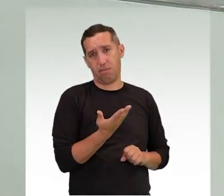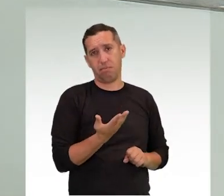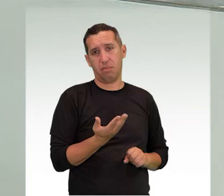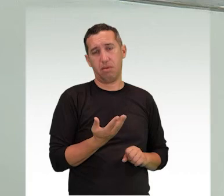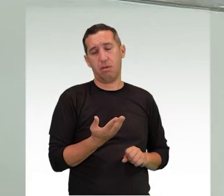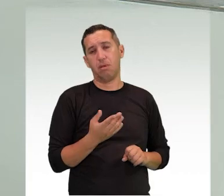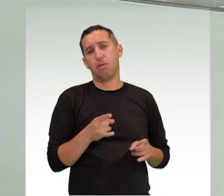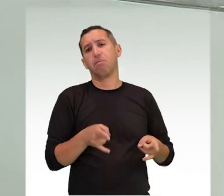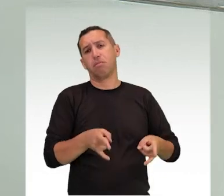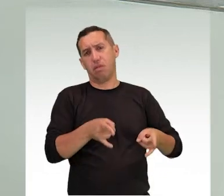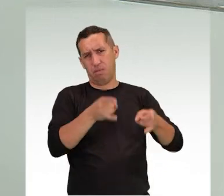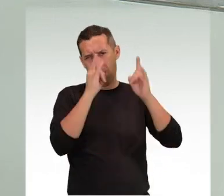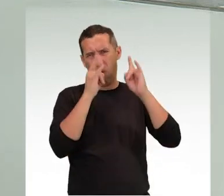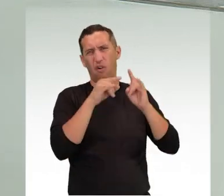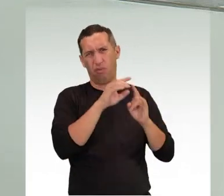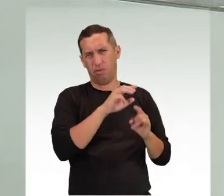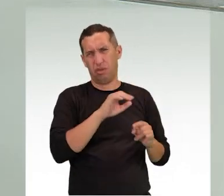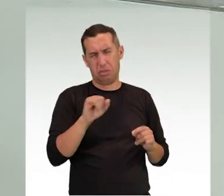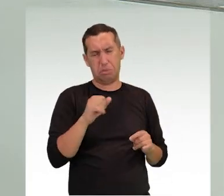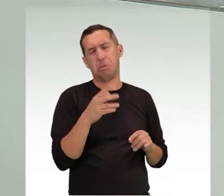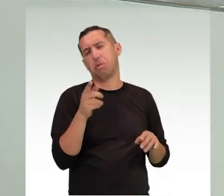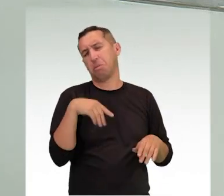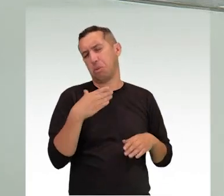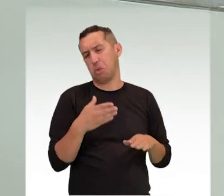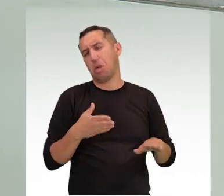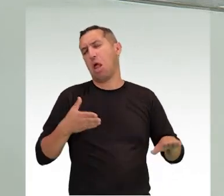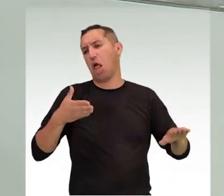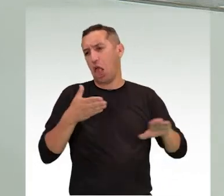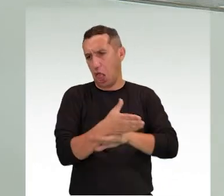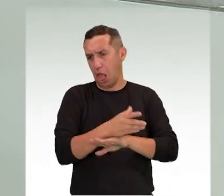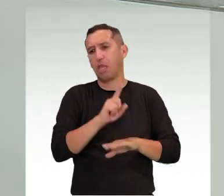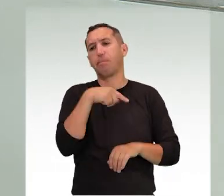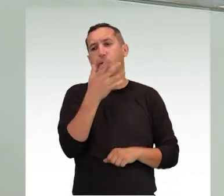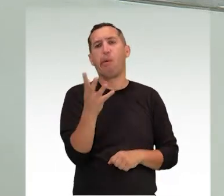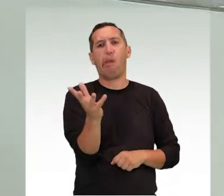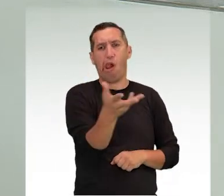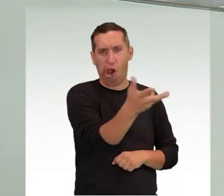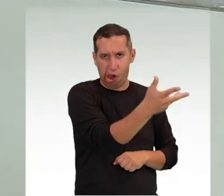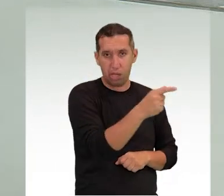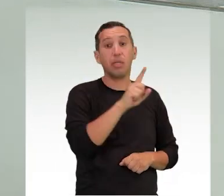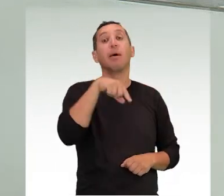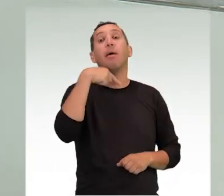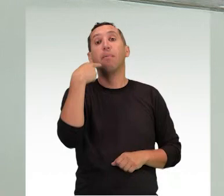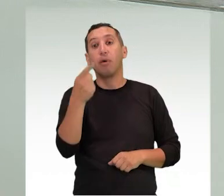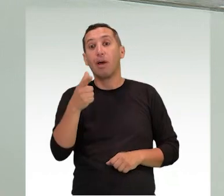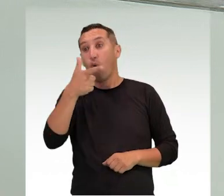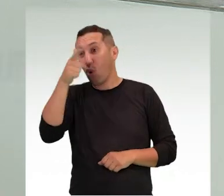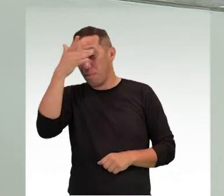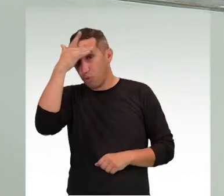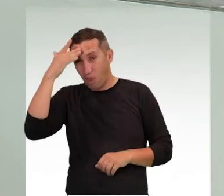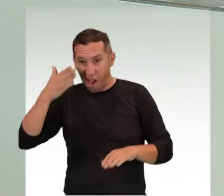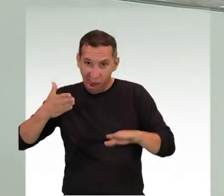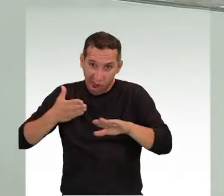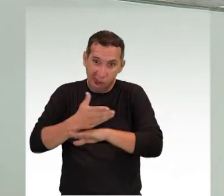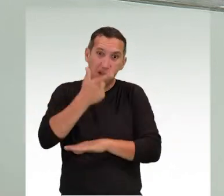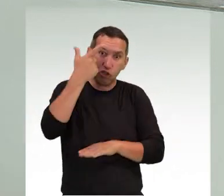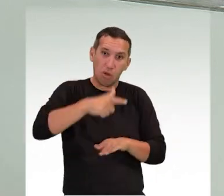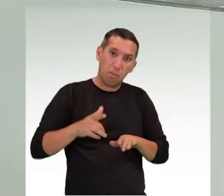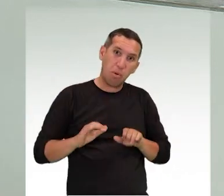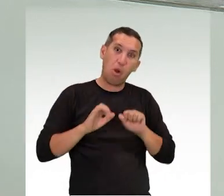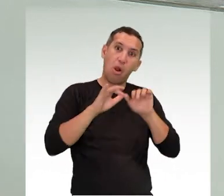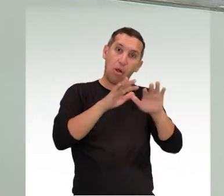problema. No caso do imóvel, esse imóvel foi ocupado, depois houve desocupação e houve ocupação de novo. É necessário